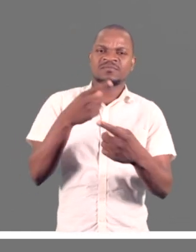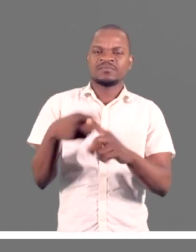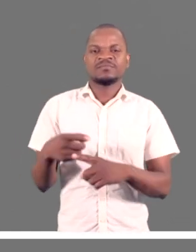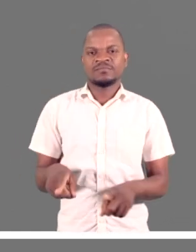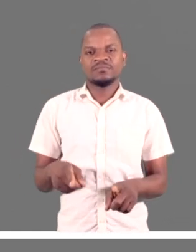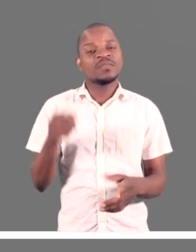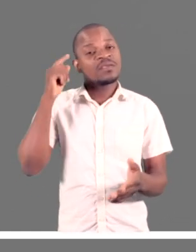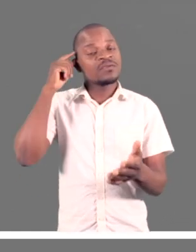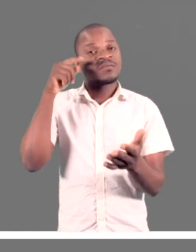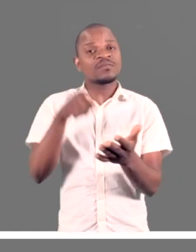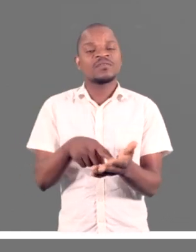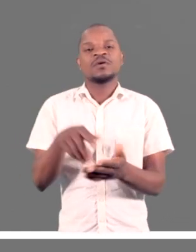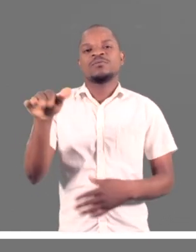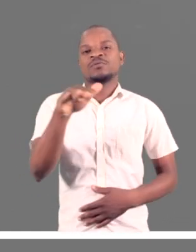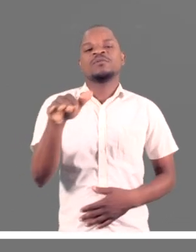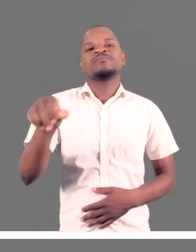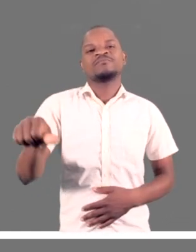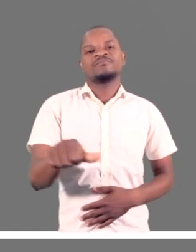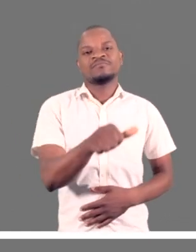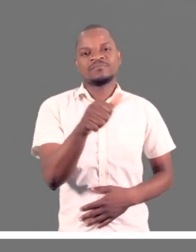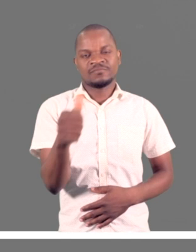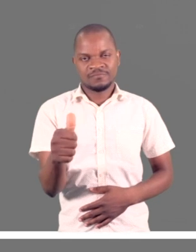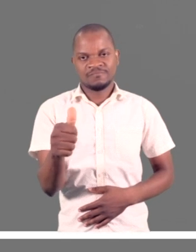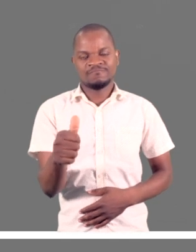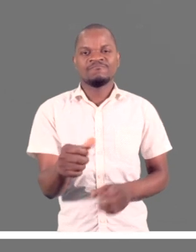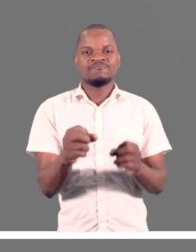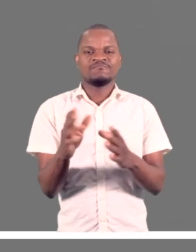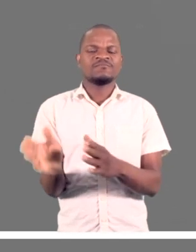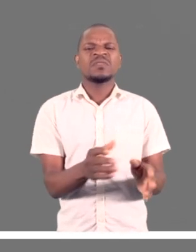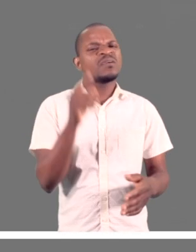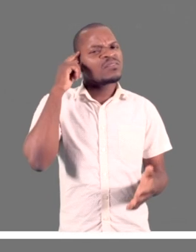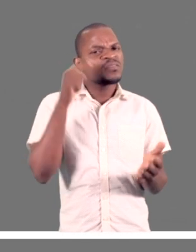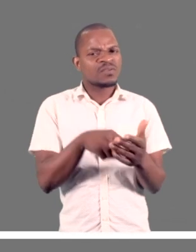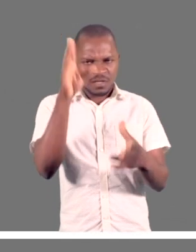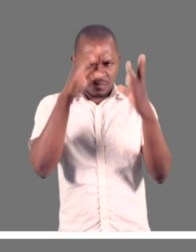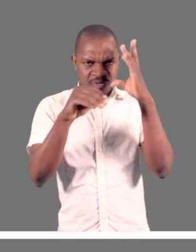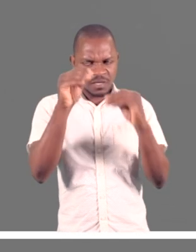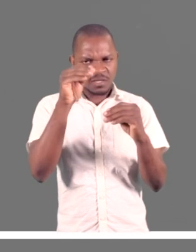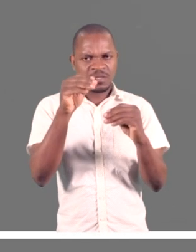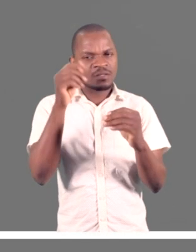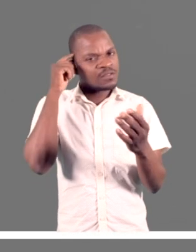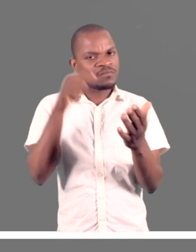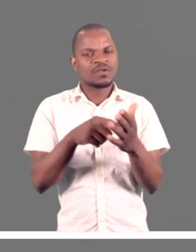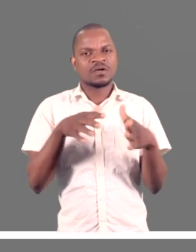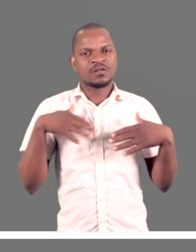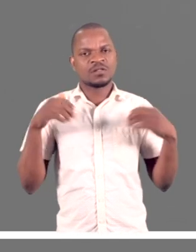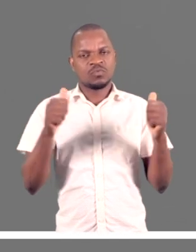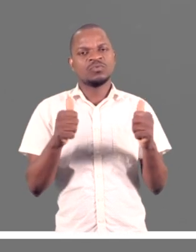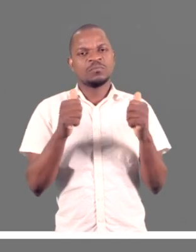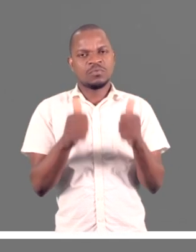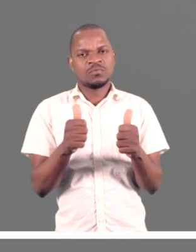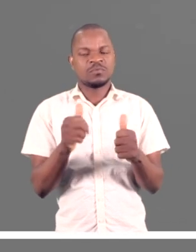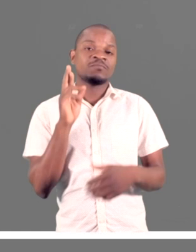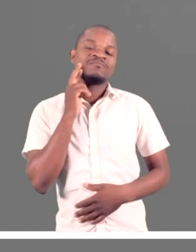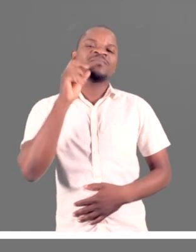e na verdade strass um ganho para a sociedade e aprender também uma terapia para essas crianças